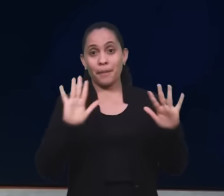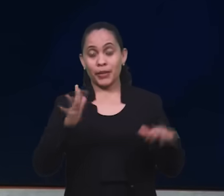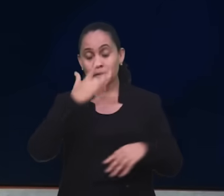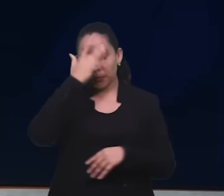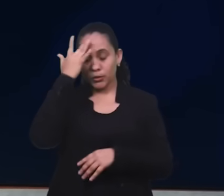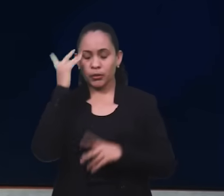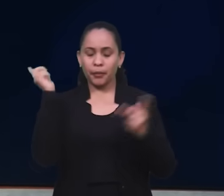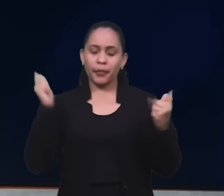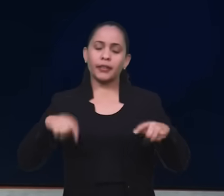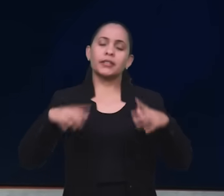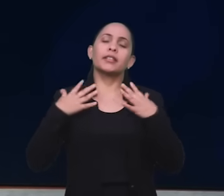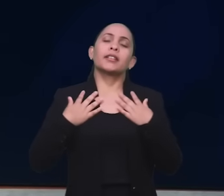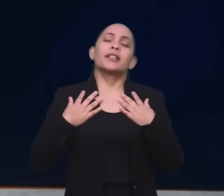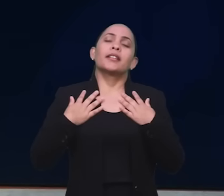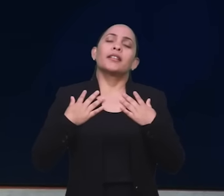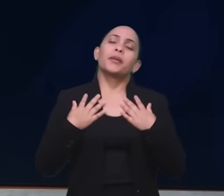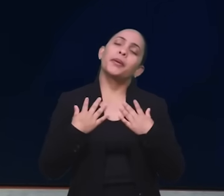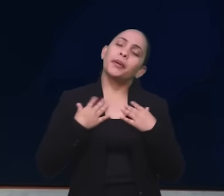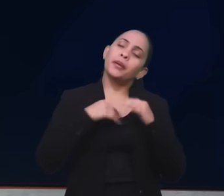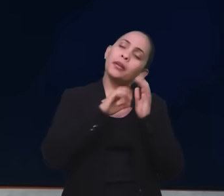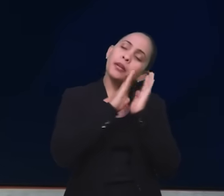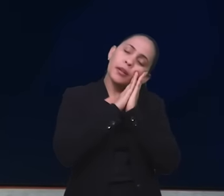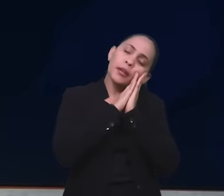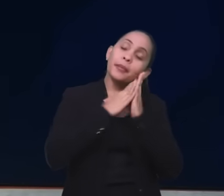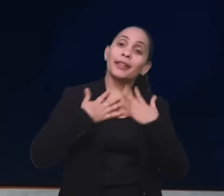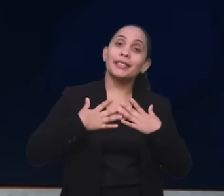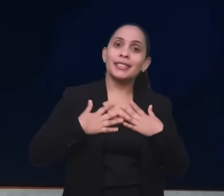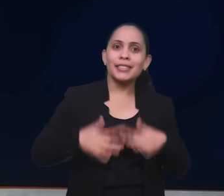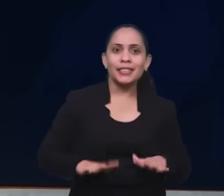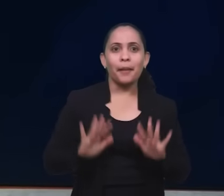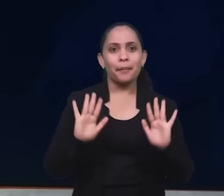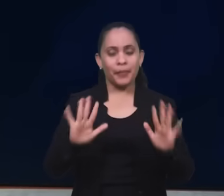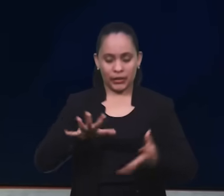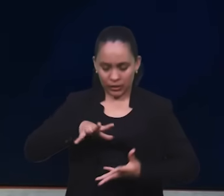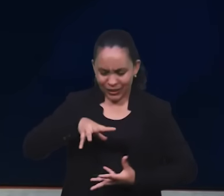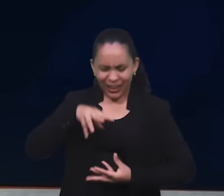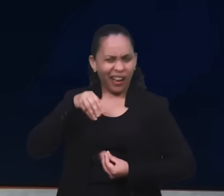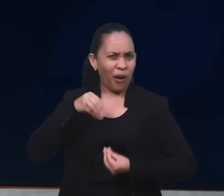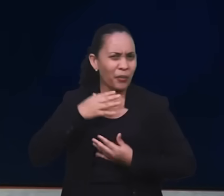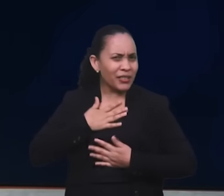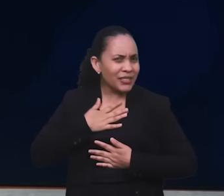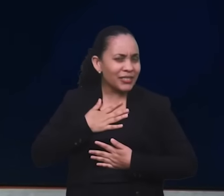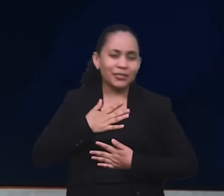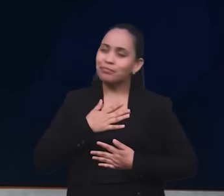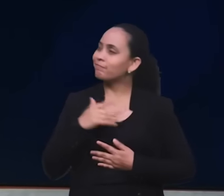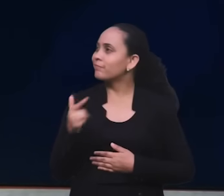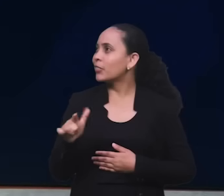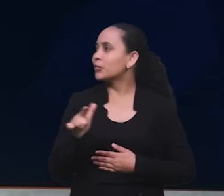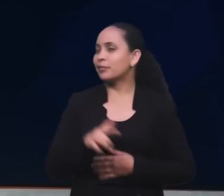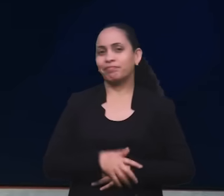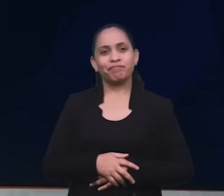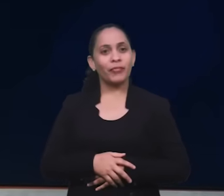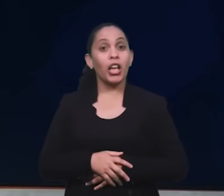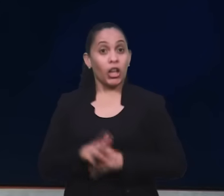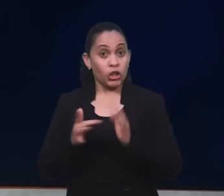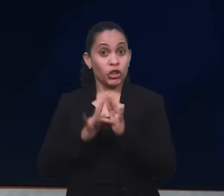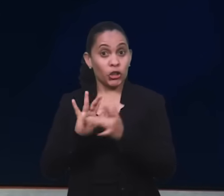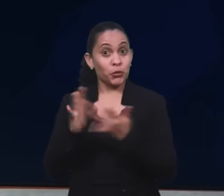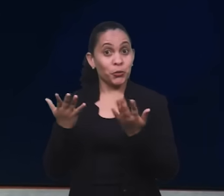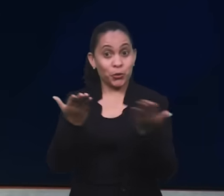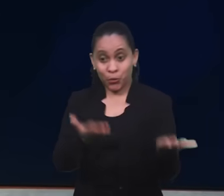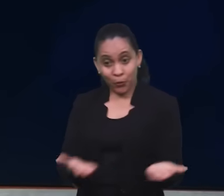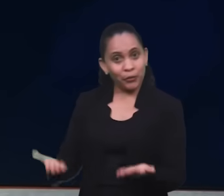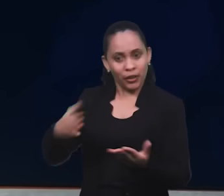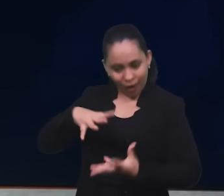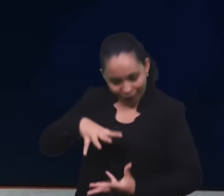a pessoa pode descansar o corpo, mas a alma ele não consegue descansar. E o Senhor Jesus faz esse convite para